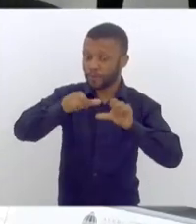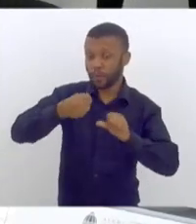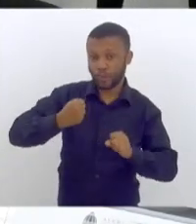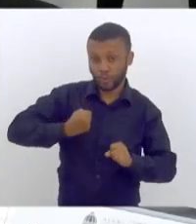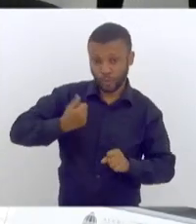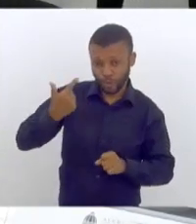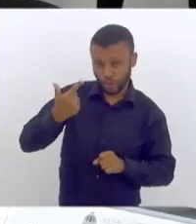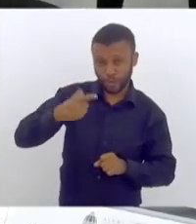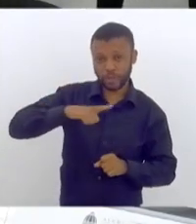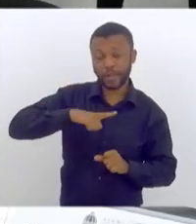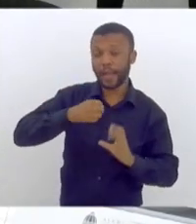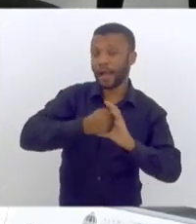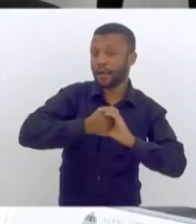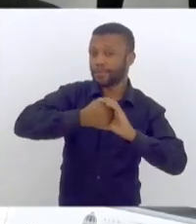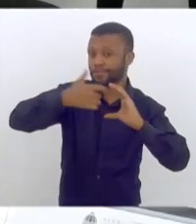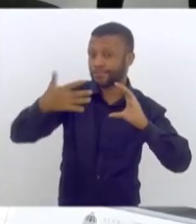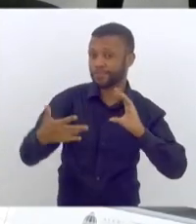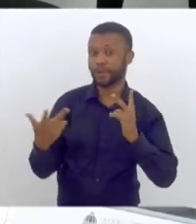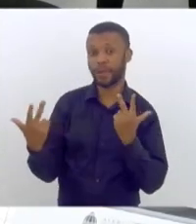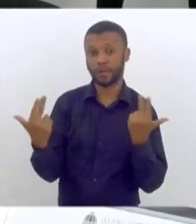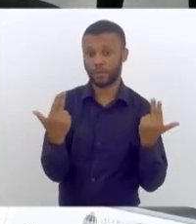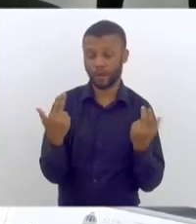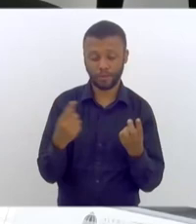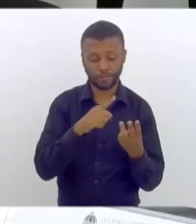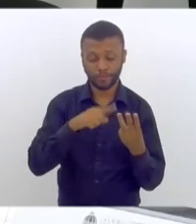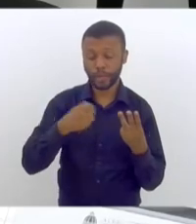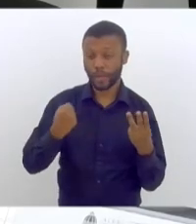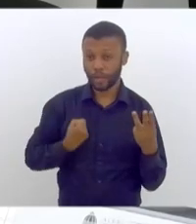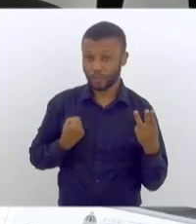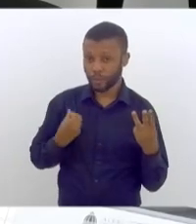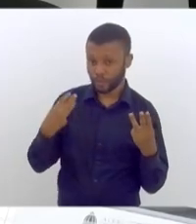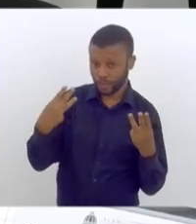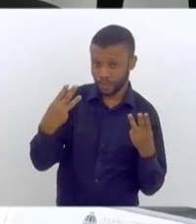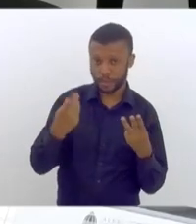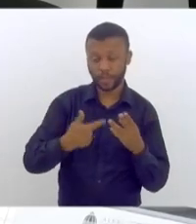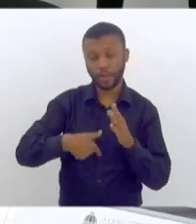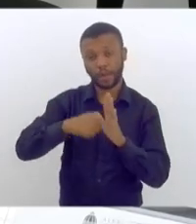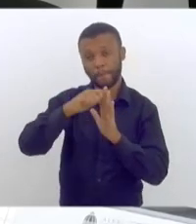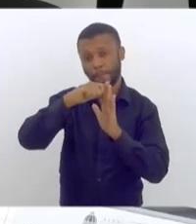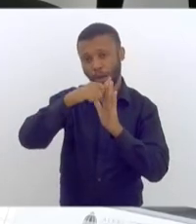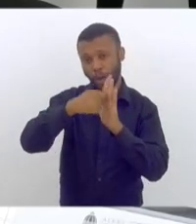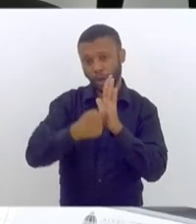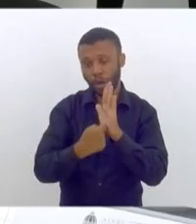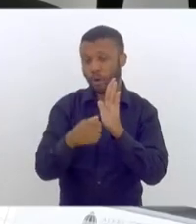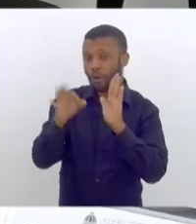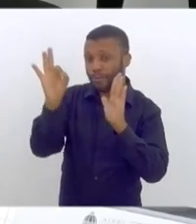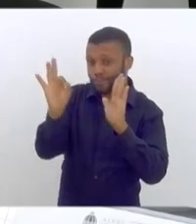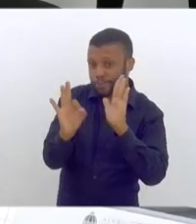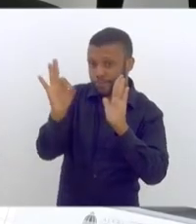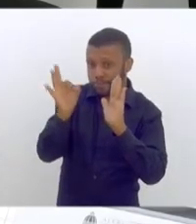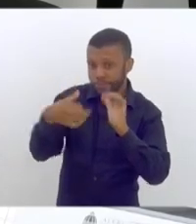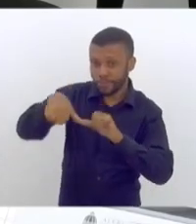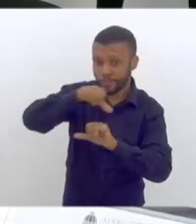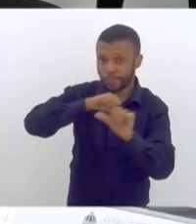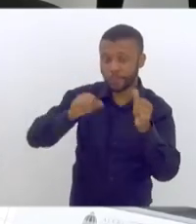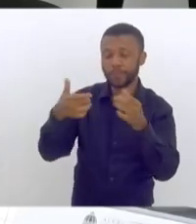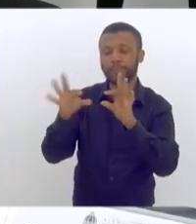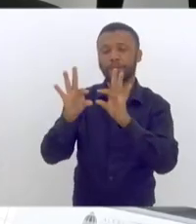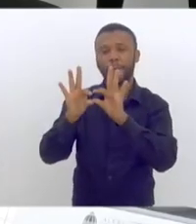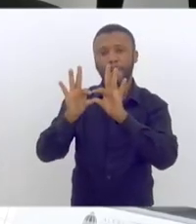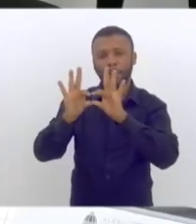linha modificativa número 3 Ela traz a redação por extenso dos percentuais que haviam sido propostos